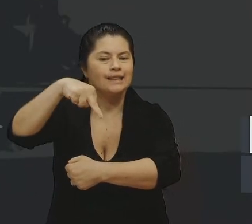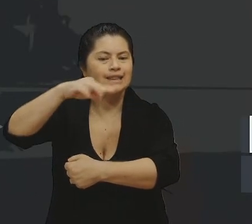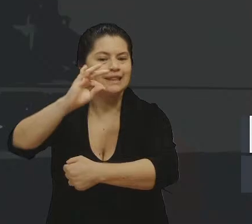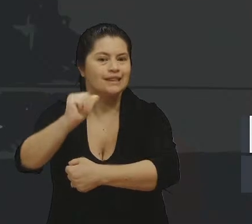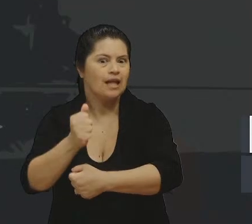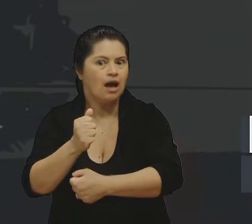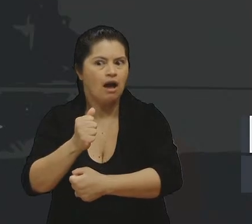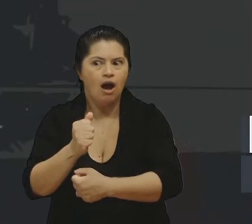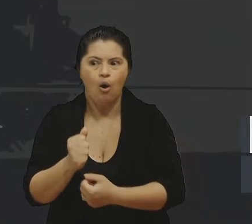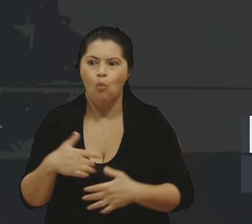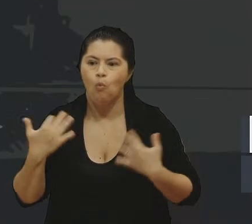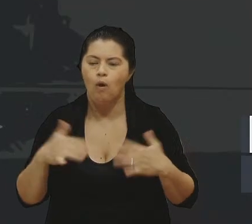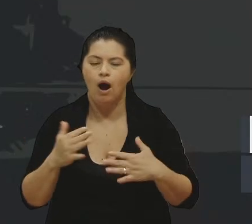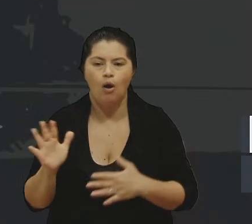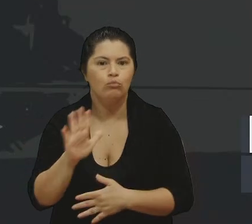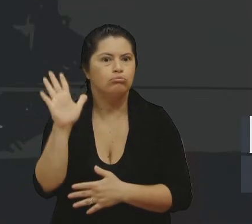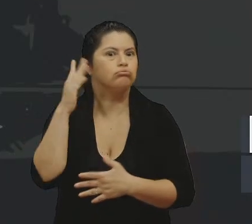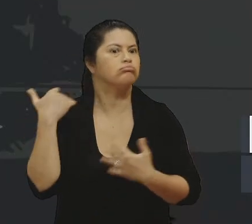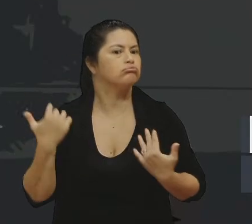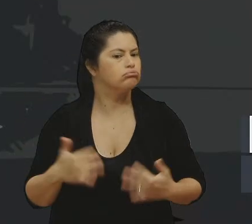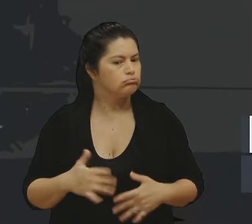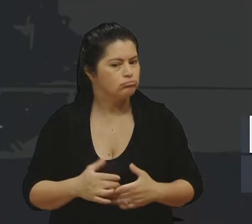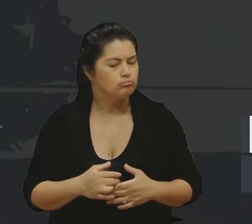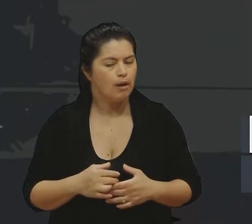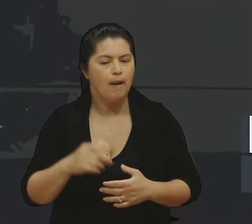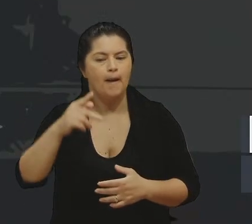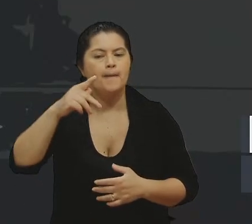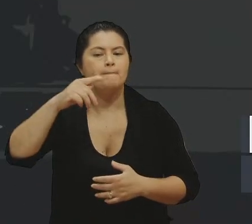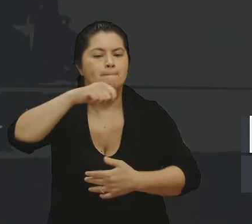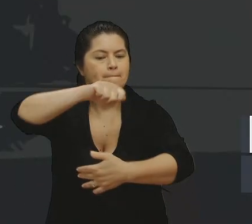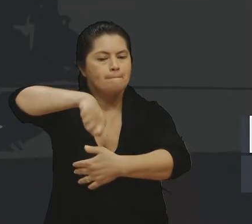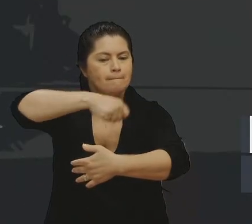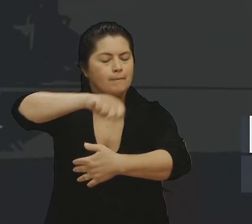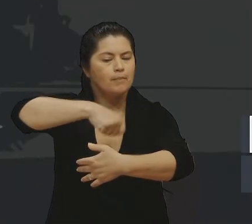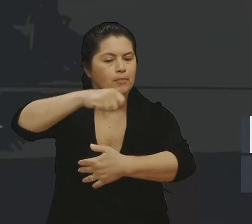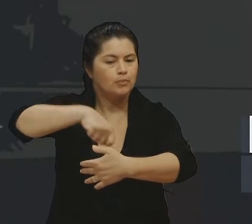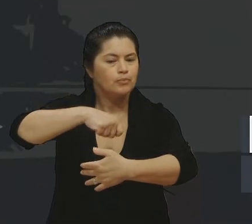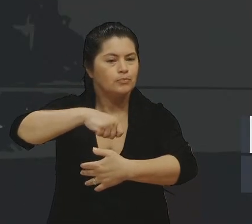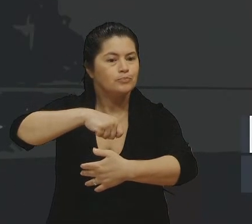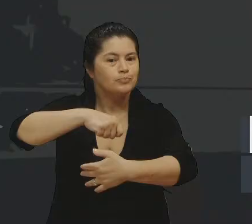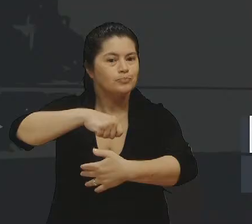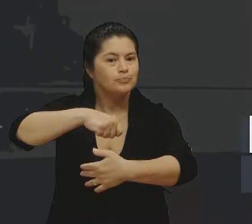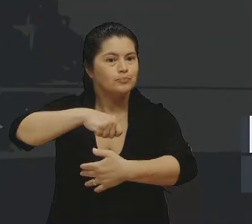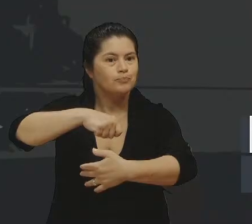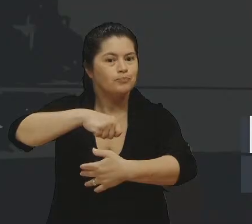é fantástico. Pegaram polenta, fizeram um churros, botaram doce de leite, ficou fantástico.